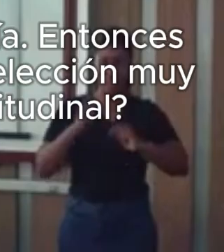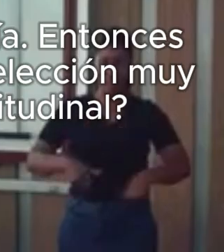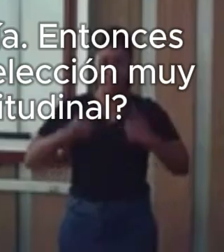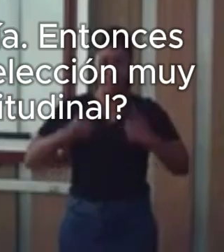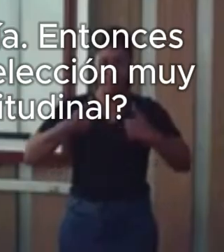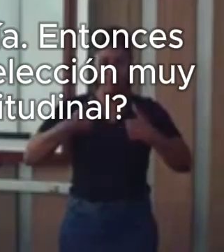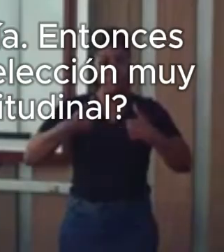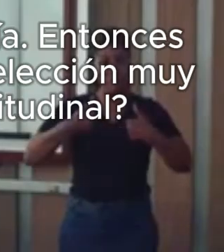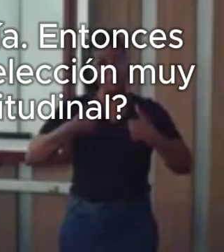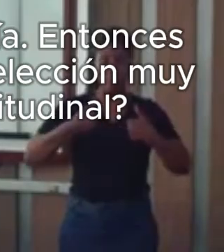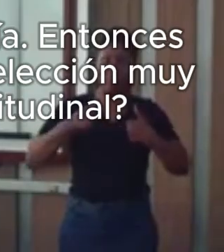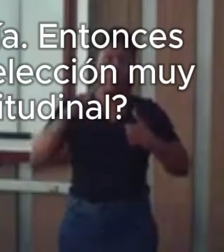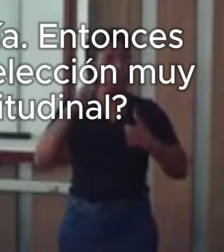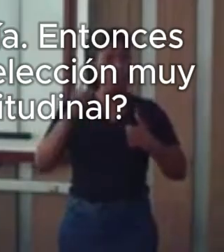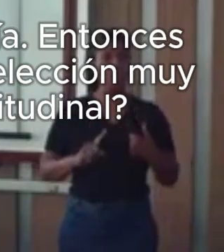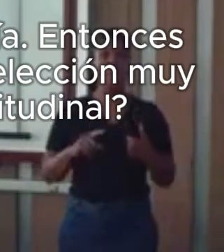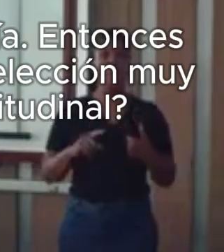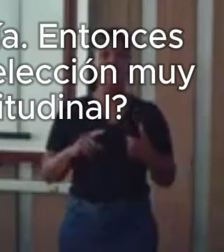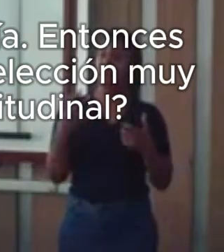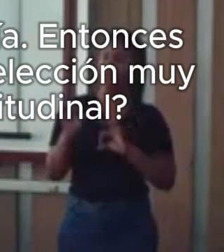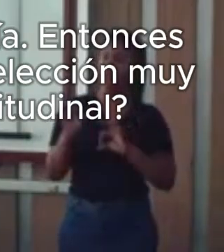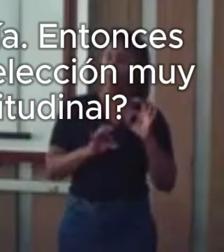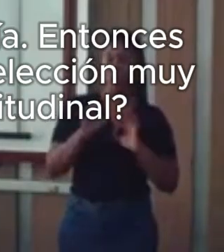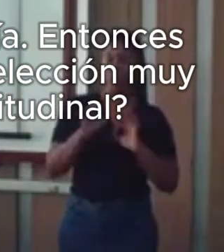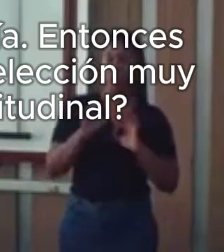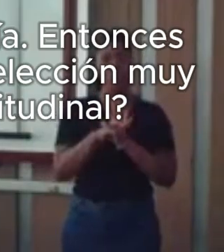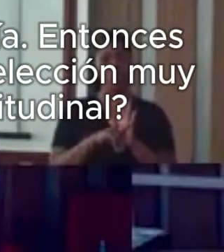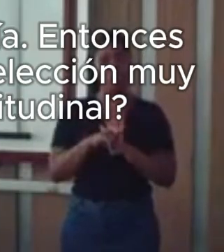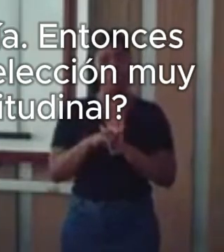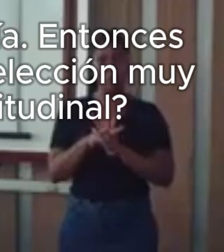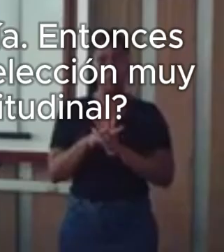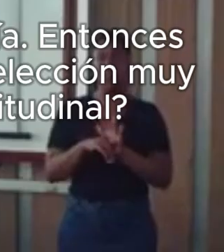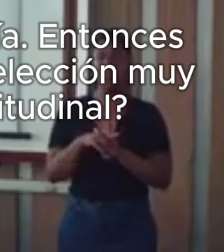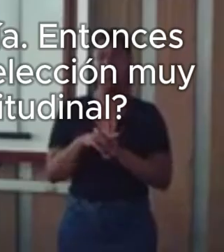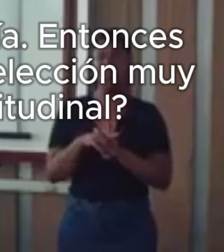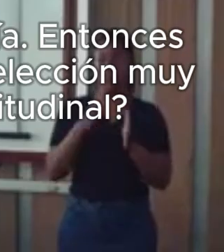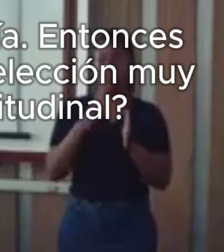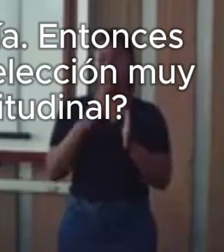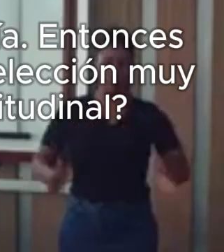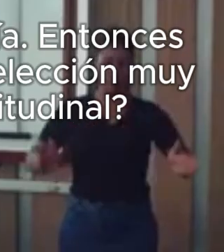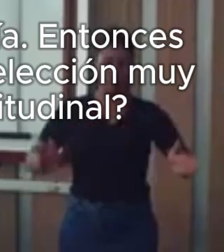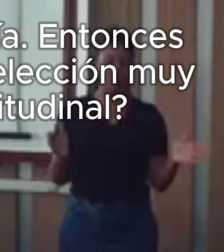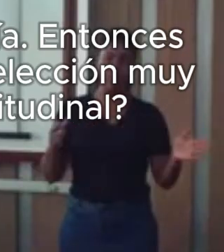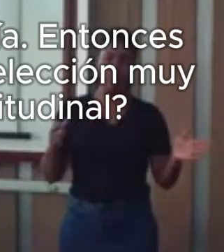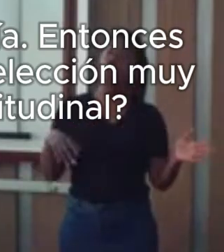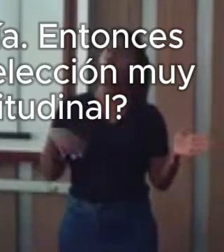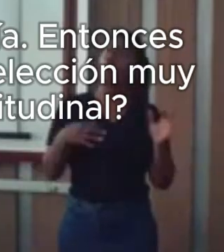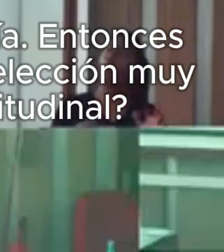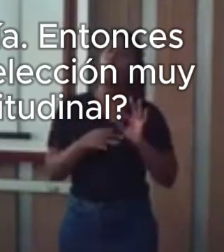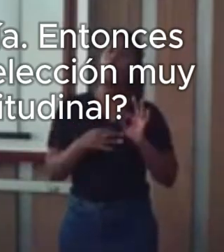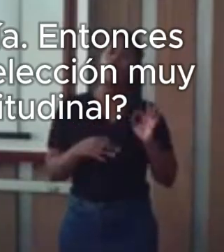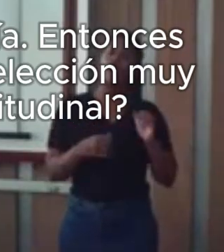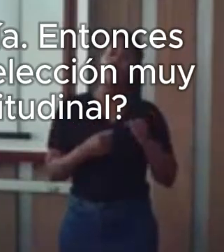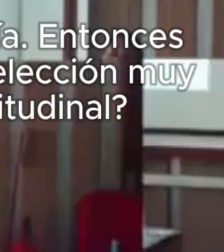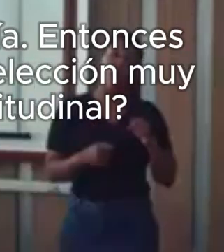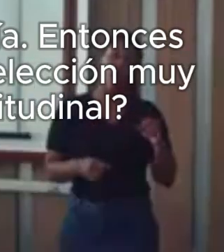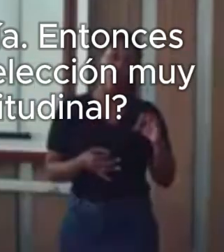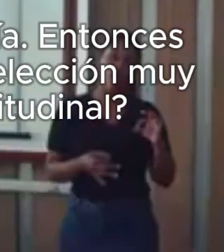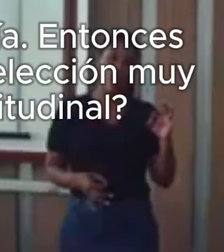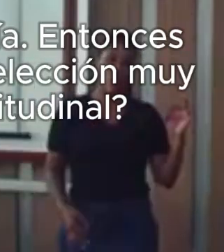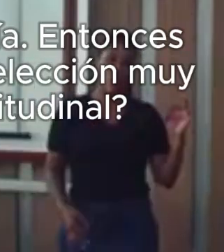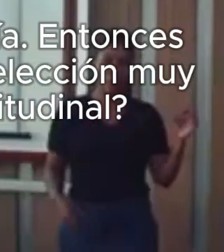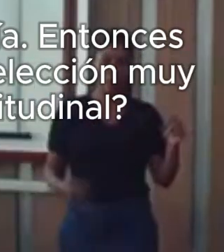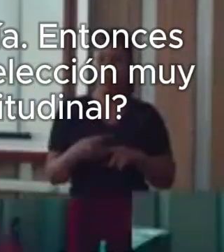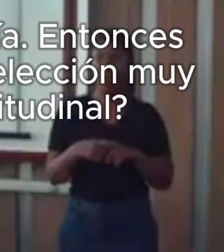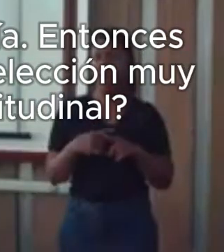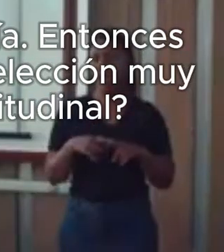gente desenhou esse estudo, que é um estudo que tem um período de triagem muito longo, porque ele é um estudo longitudinal. Então, o